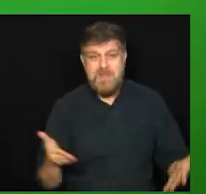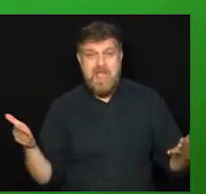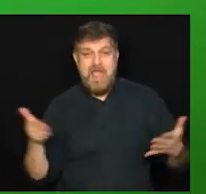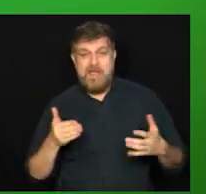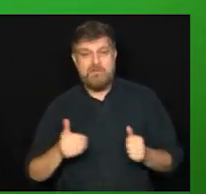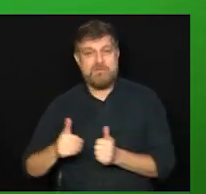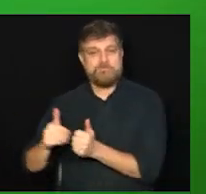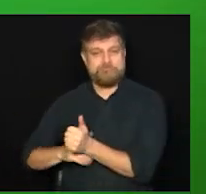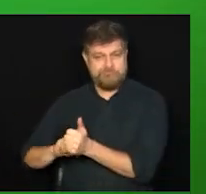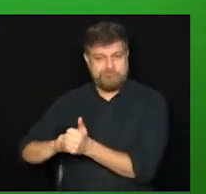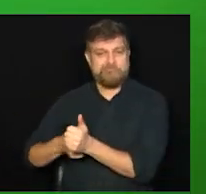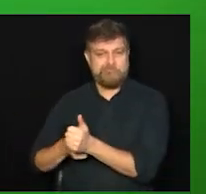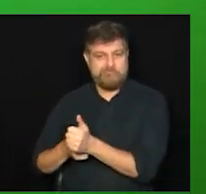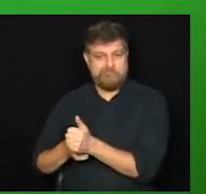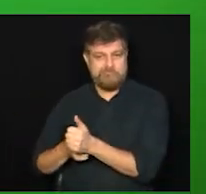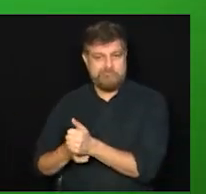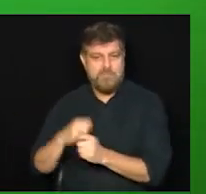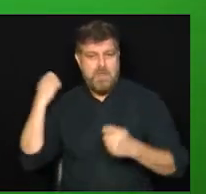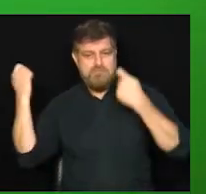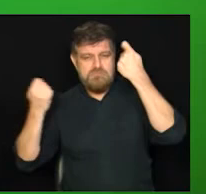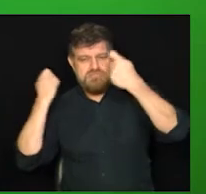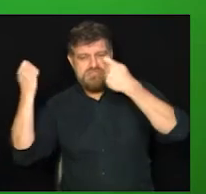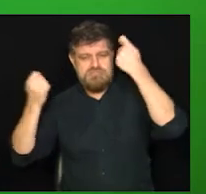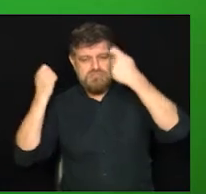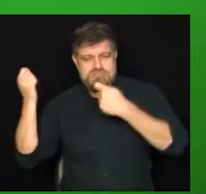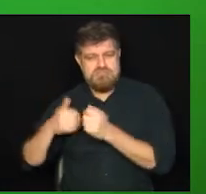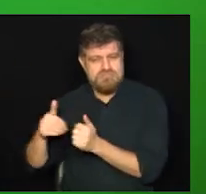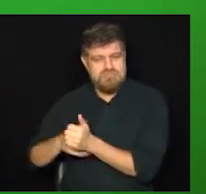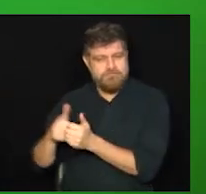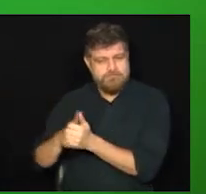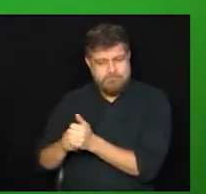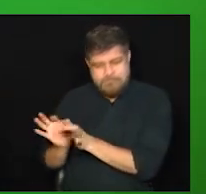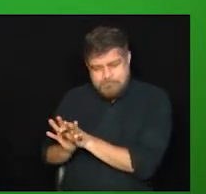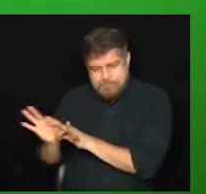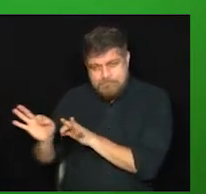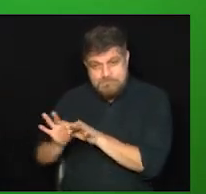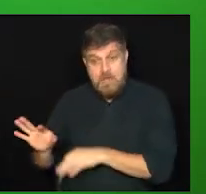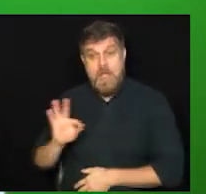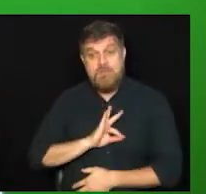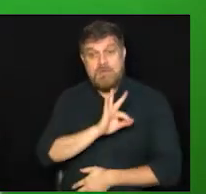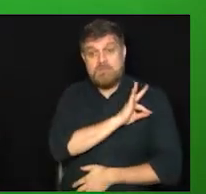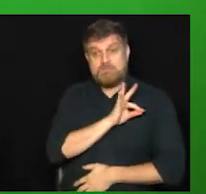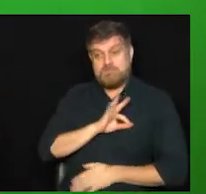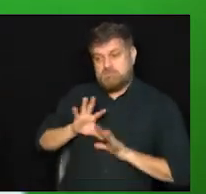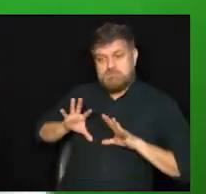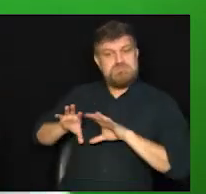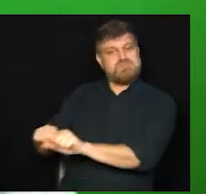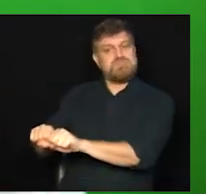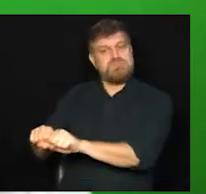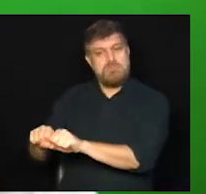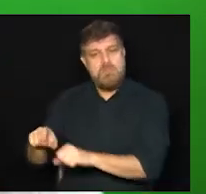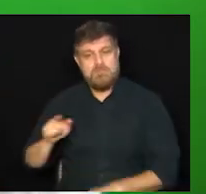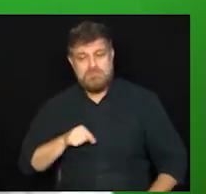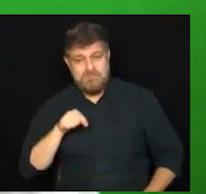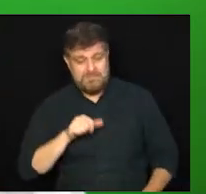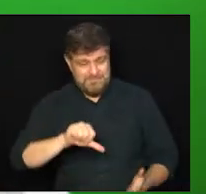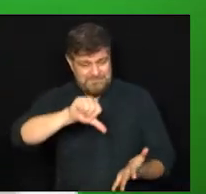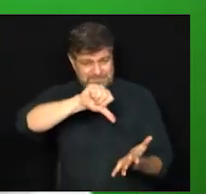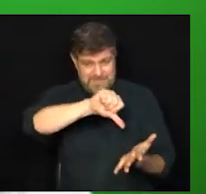vai em cima corretamente e atua. Agora, os eventos, porque é um